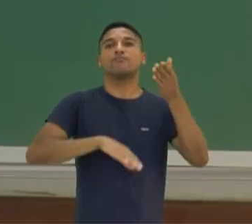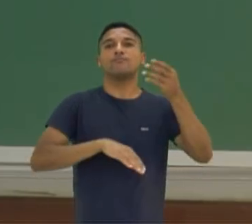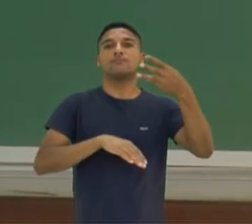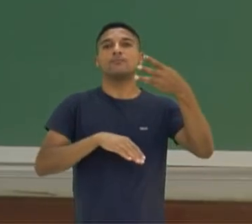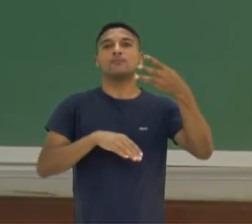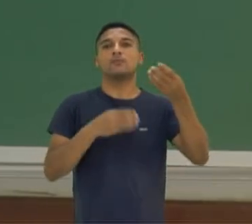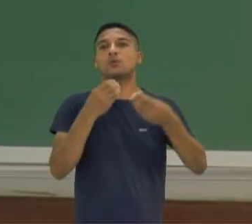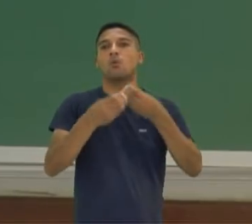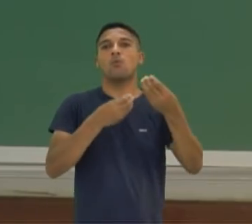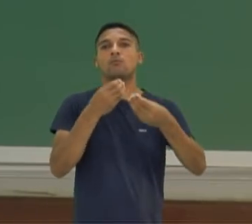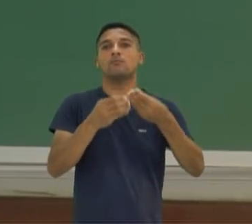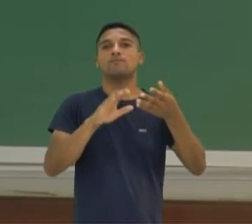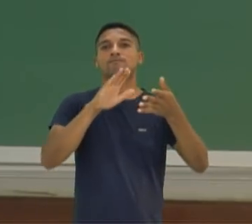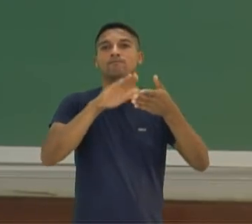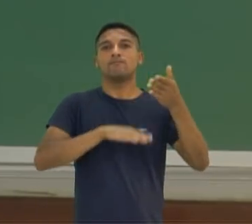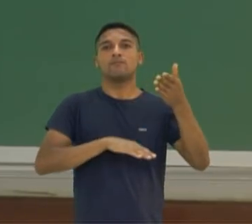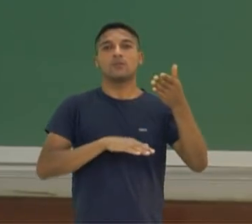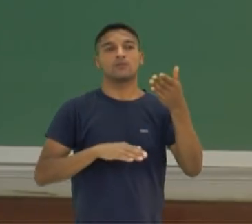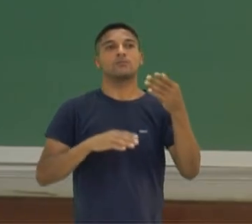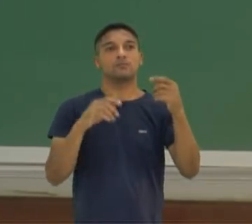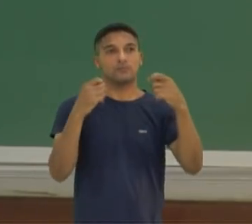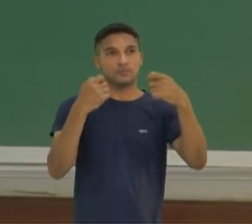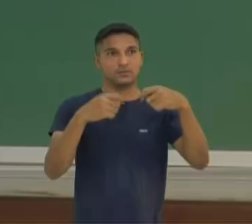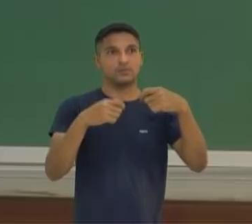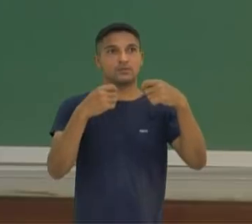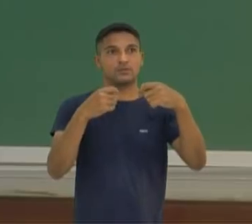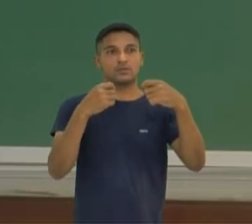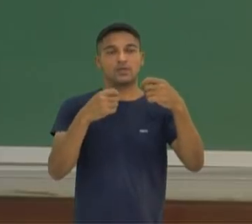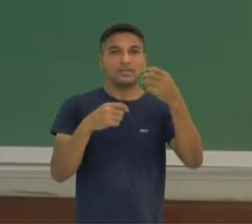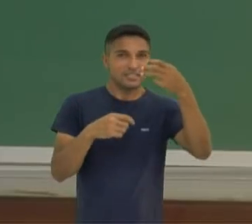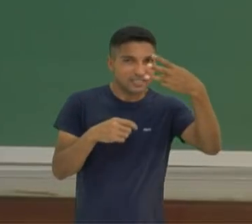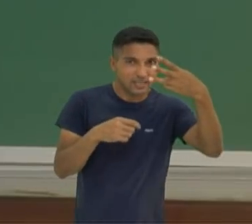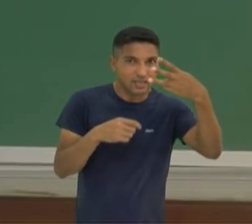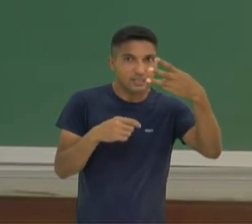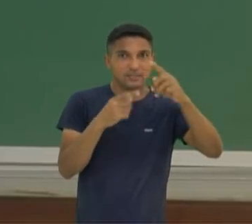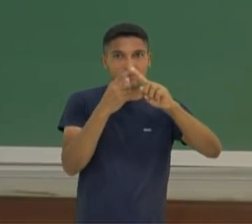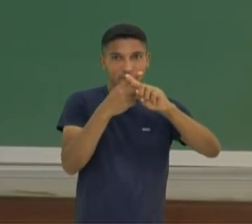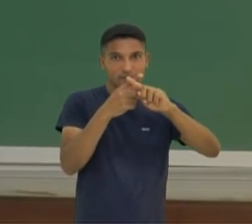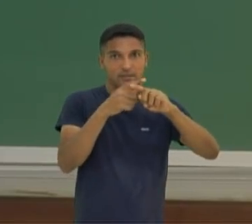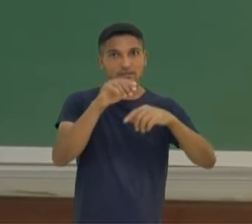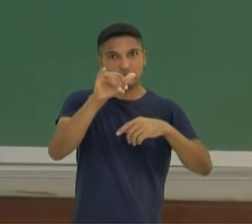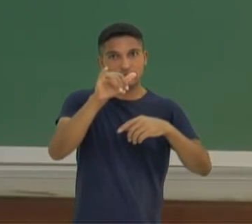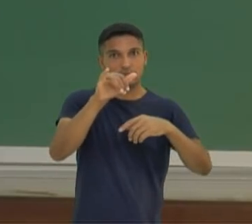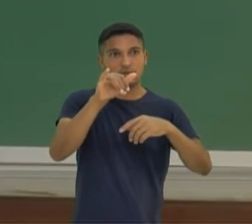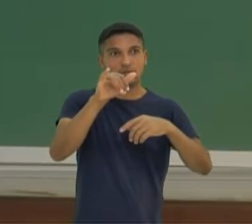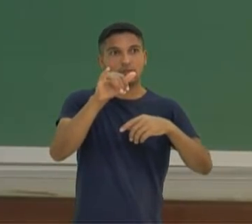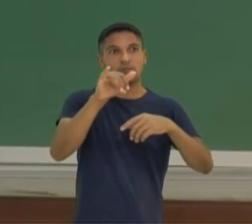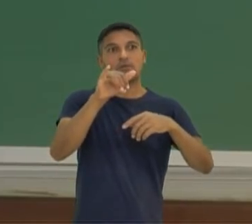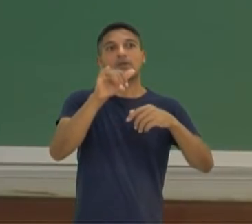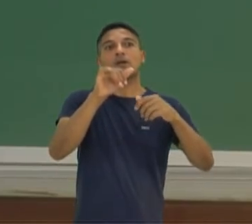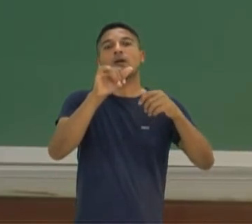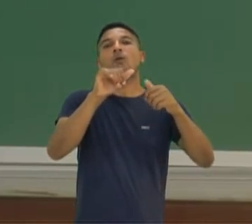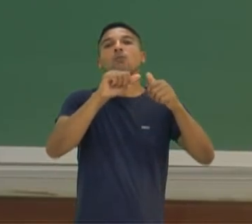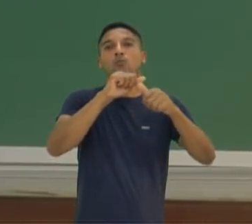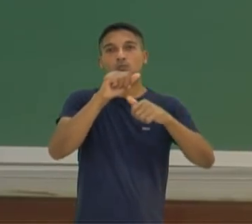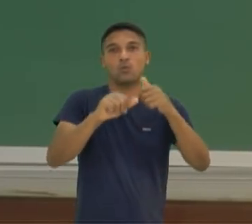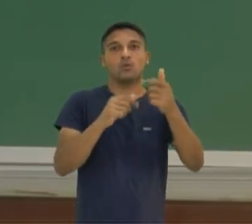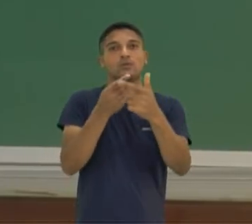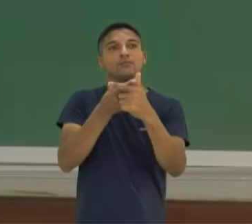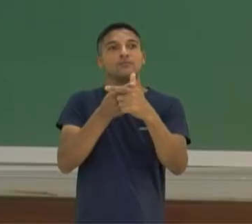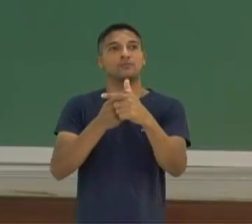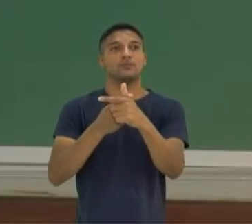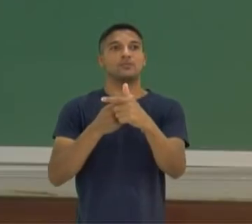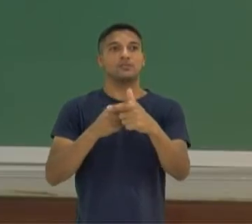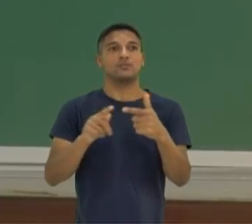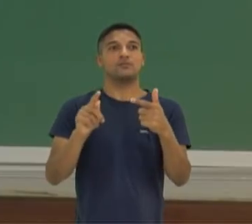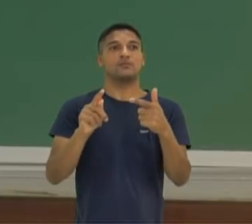vou achar o seu simétrico, o seu oposto. Nesse caso aqui, o 3 está multiplicando, eu passei